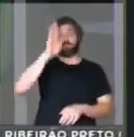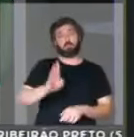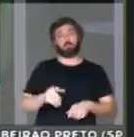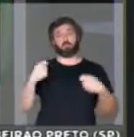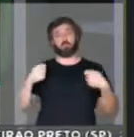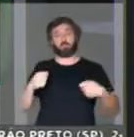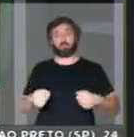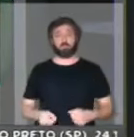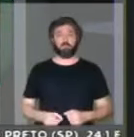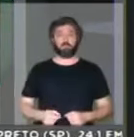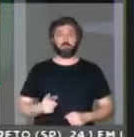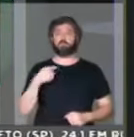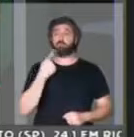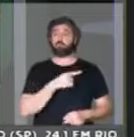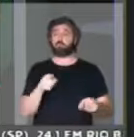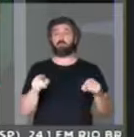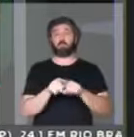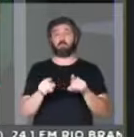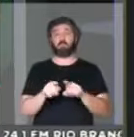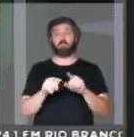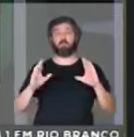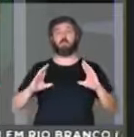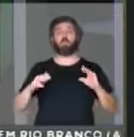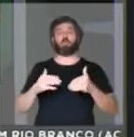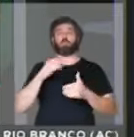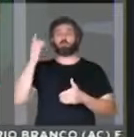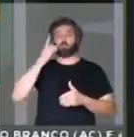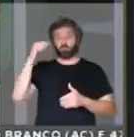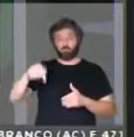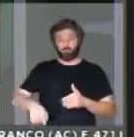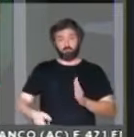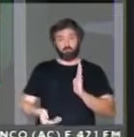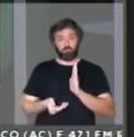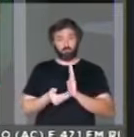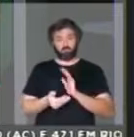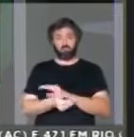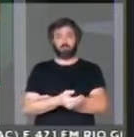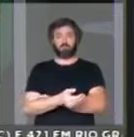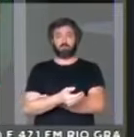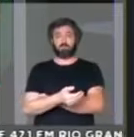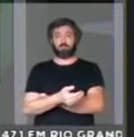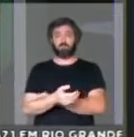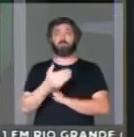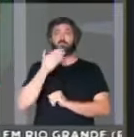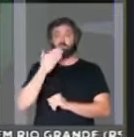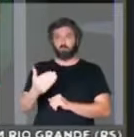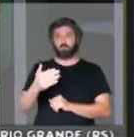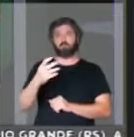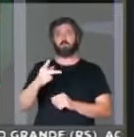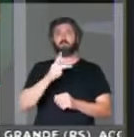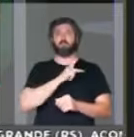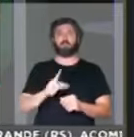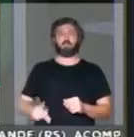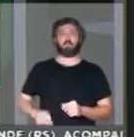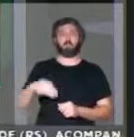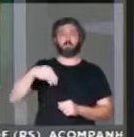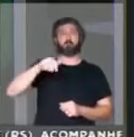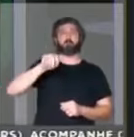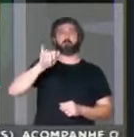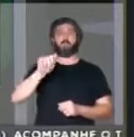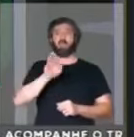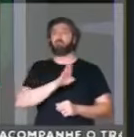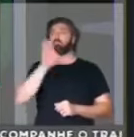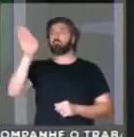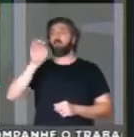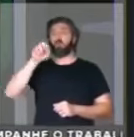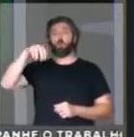e queremos também que uma comissão de parlamentares desta casa e vamos solicitar a isso o presidente rodrigo mais se dirija às nações